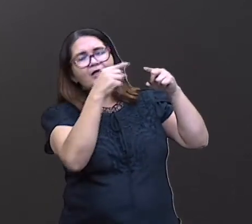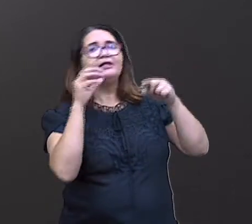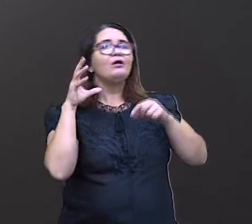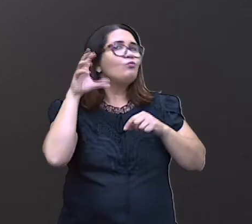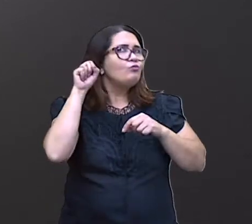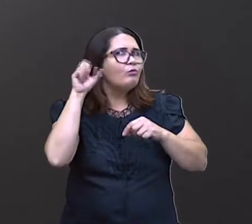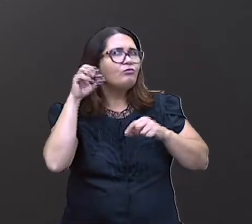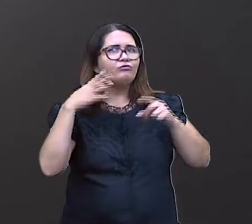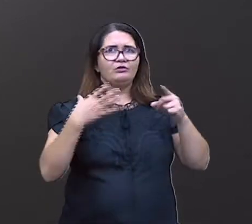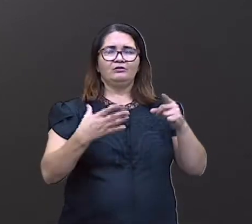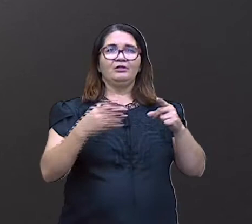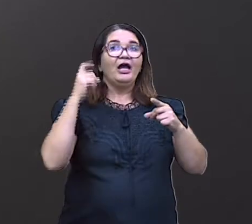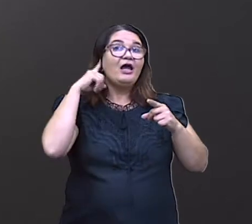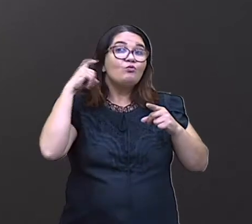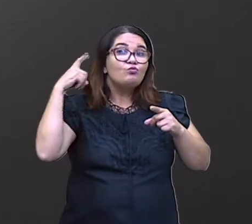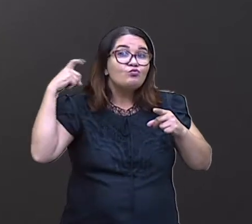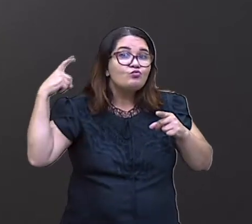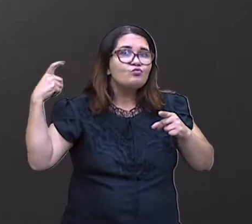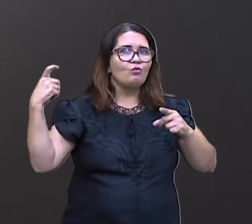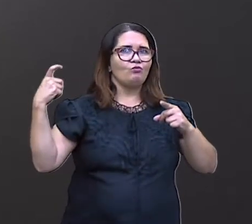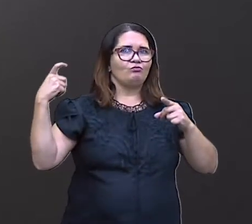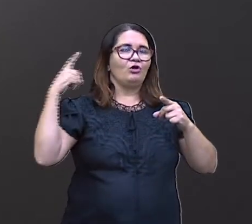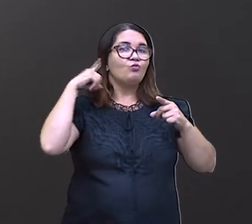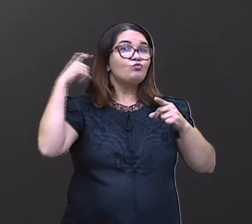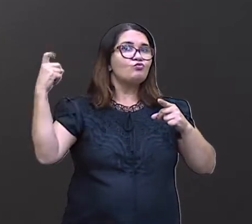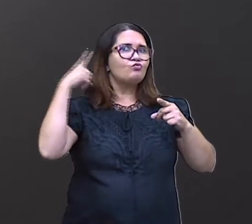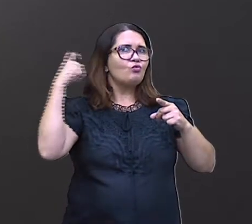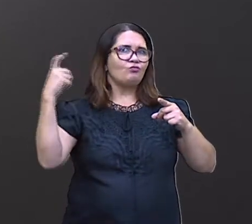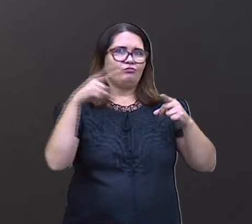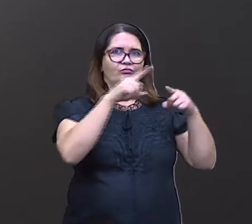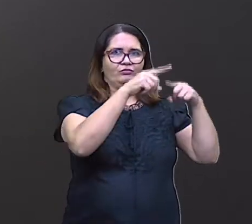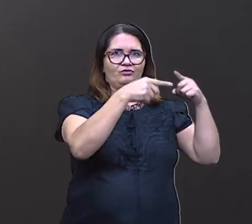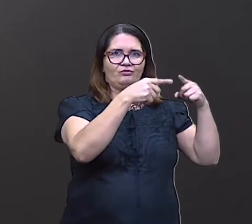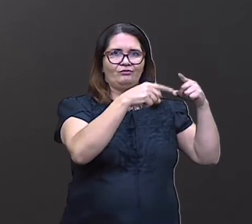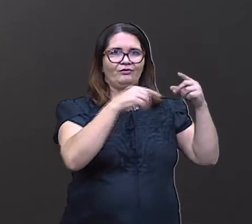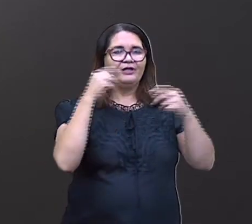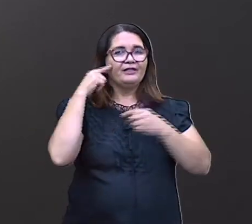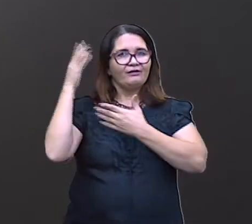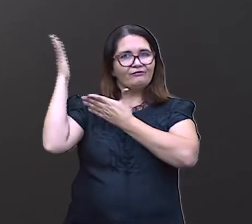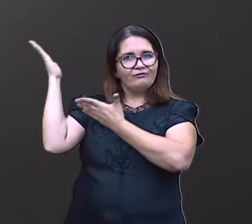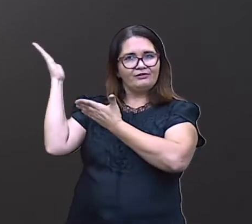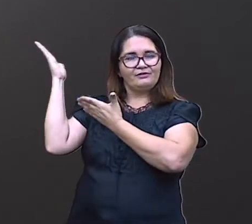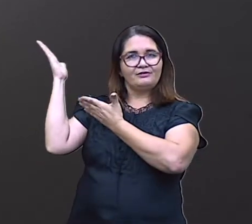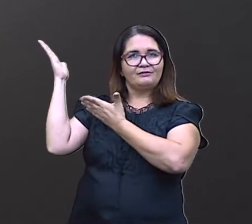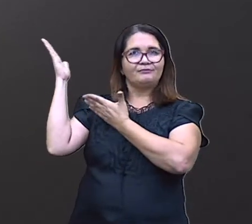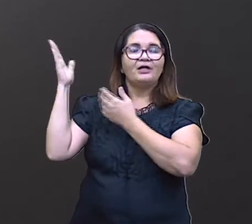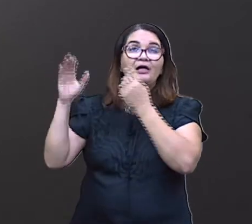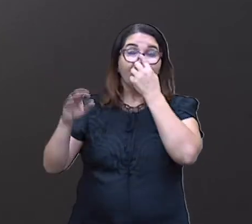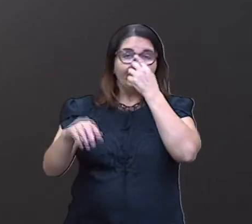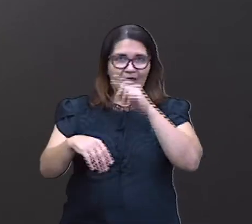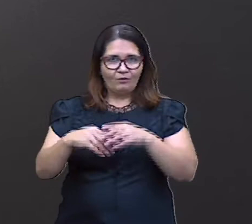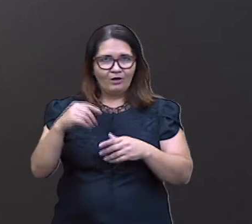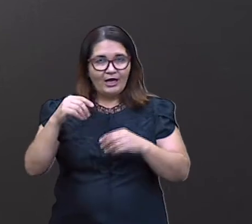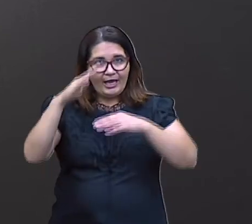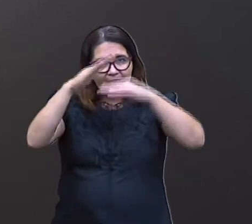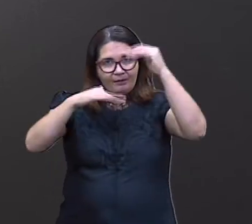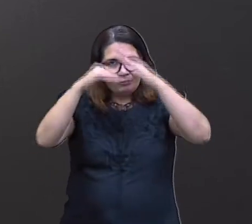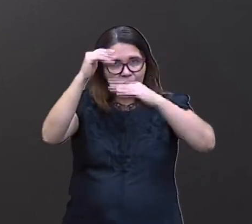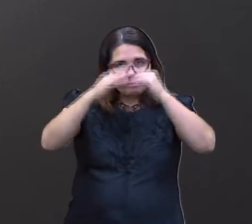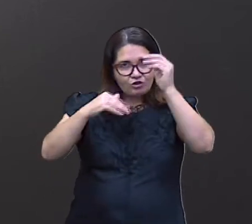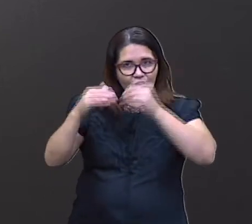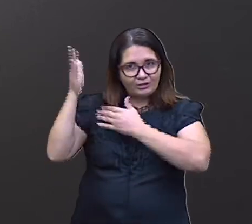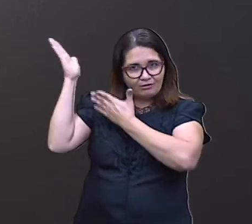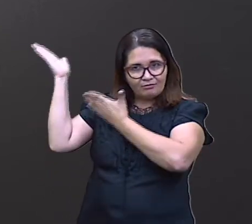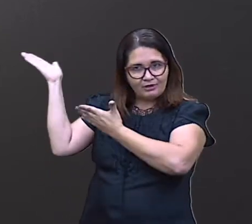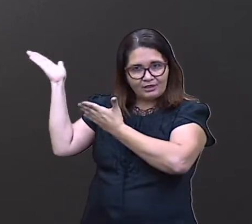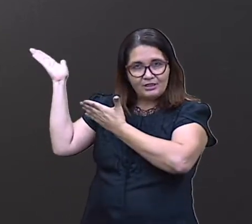microfonista, ele é responsável por catalogar todos os sons. E ele é o que mais precisa